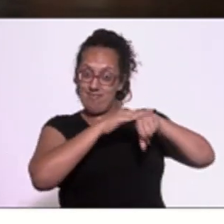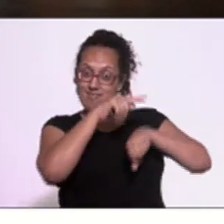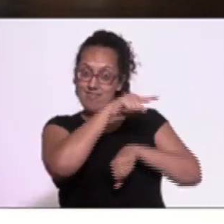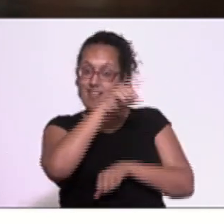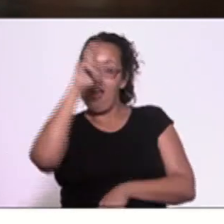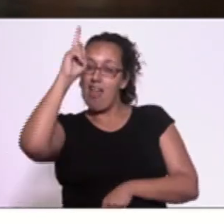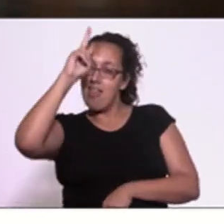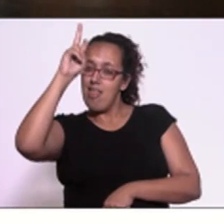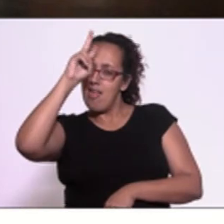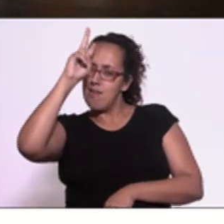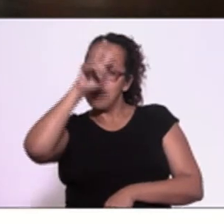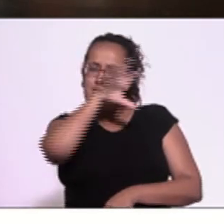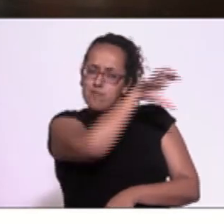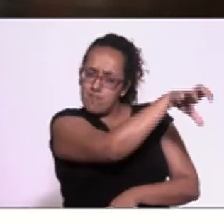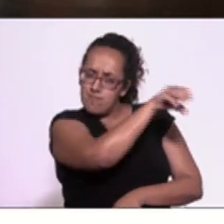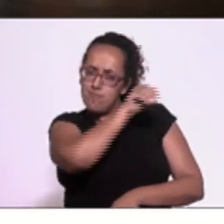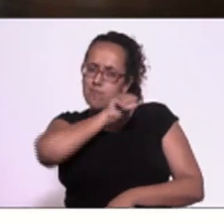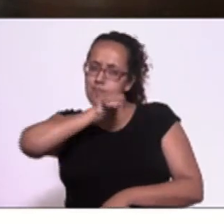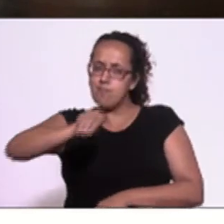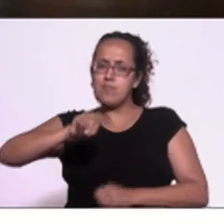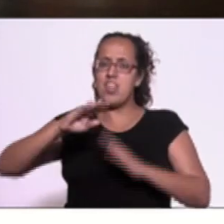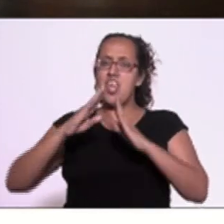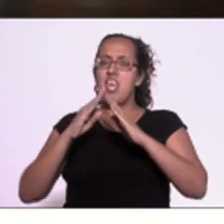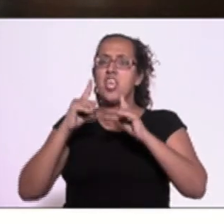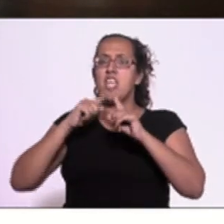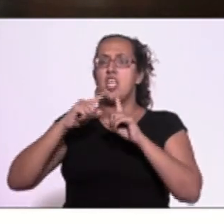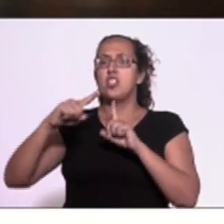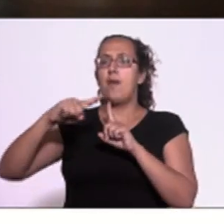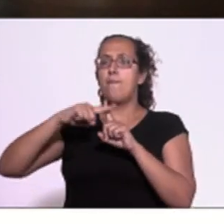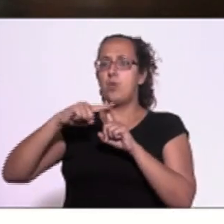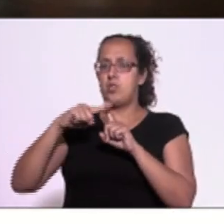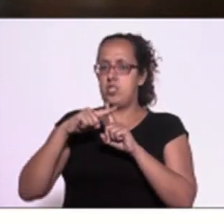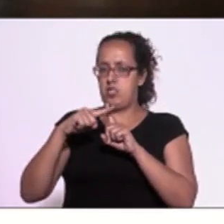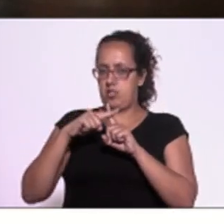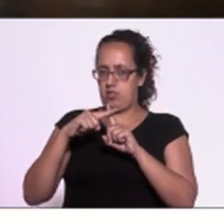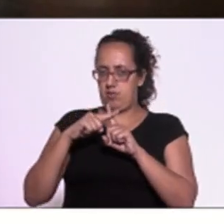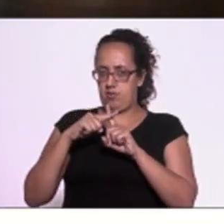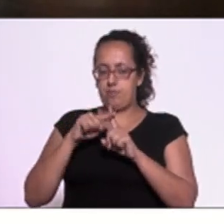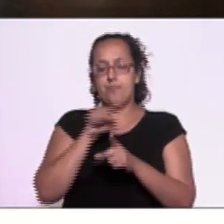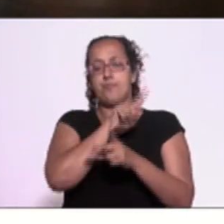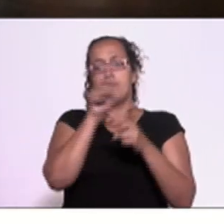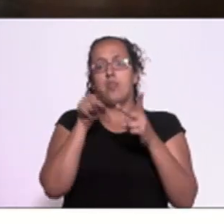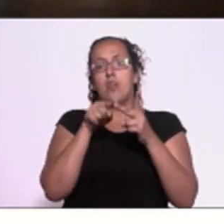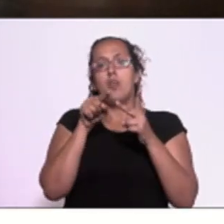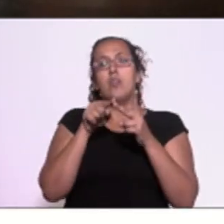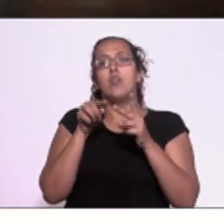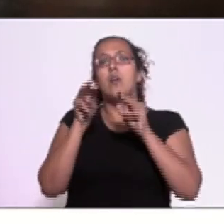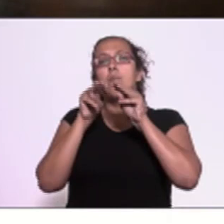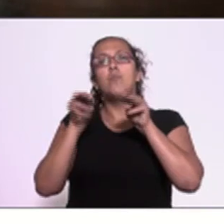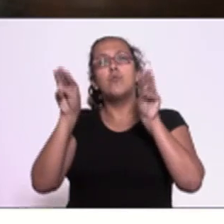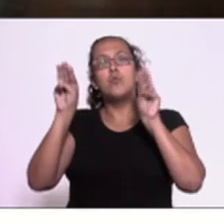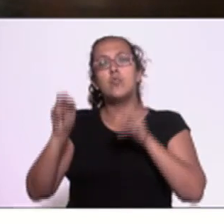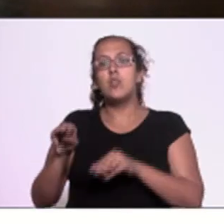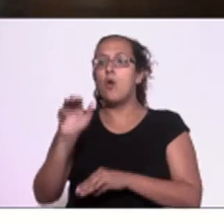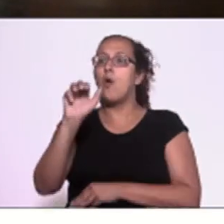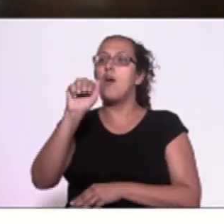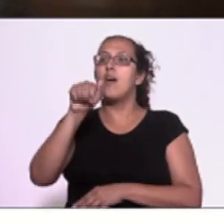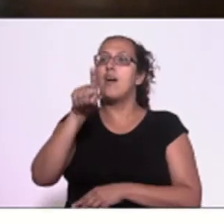de incluir a Igreja Positivista do Brasil no circuito, e ao museólogo André